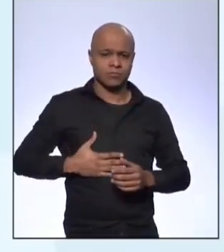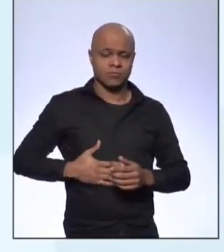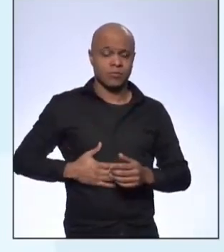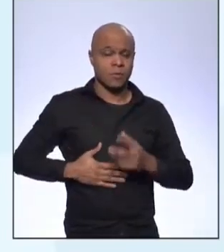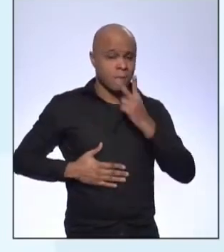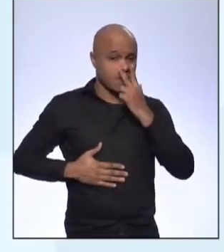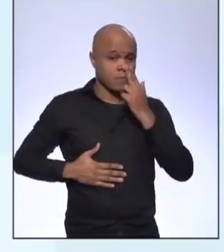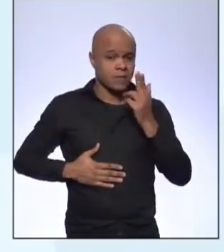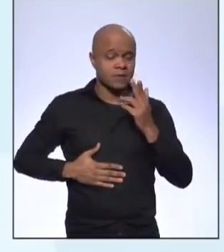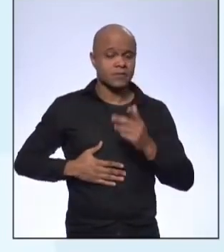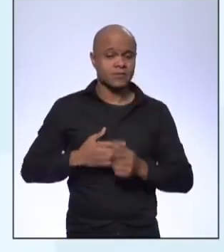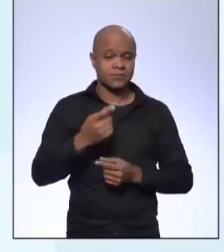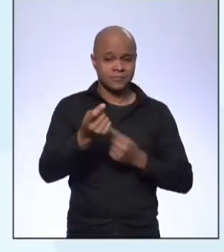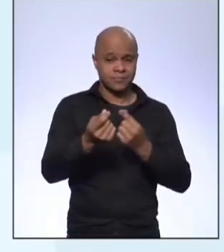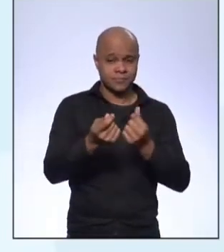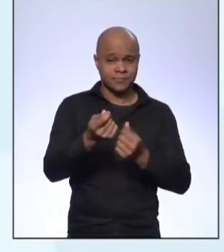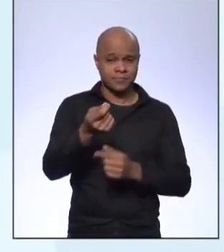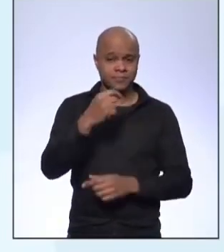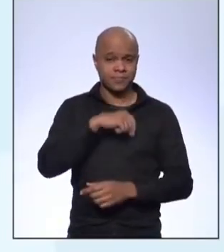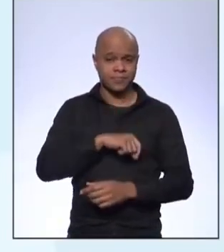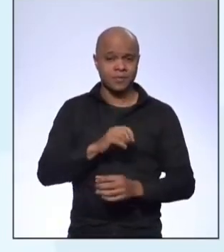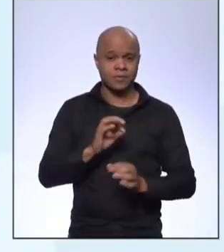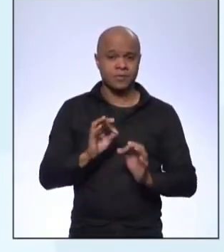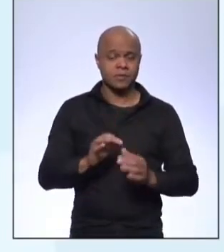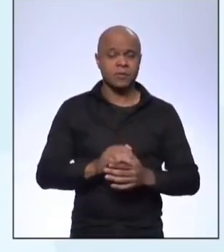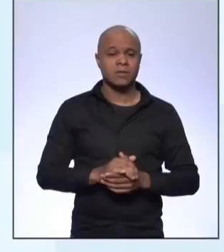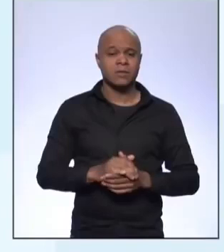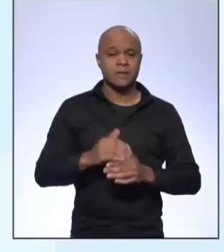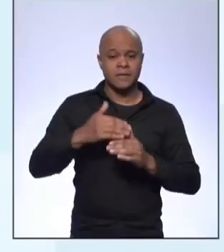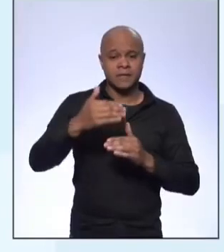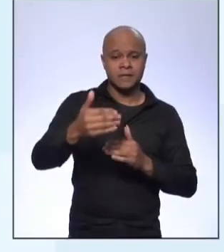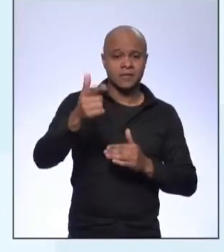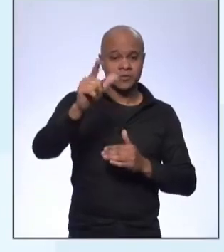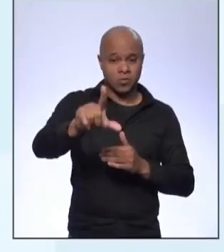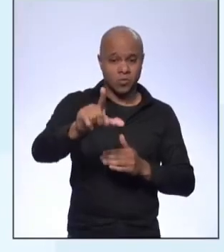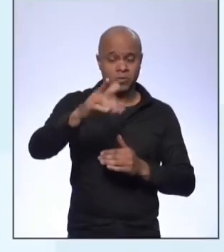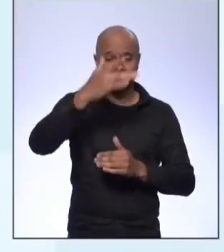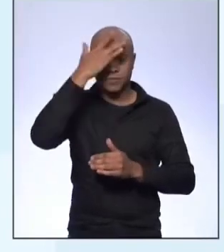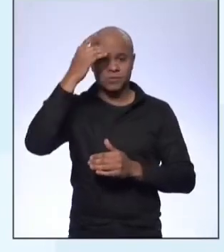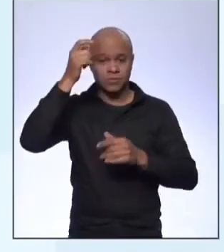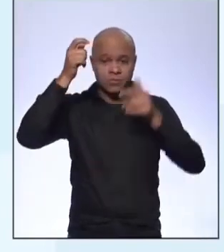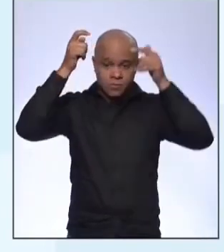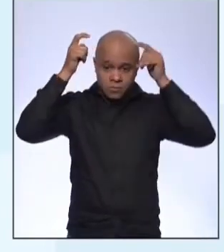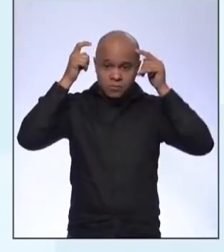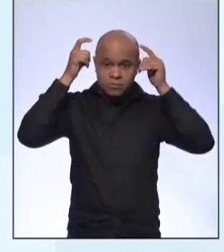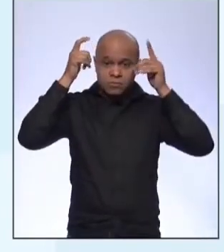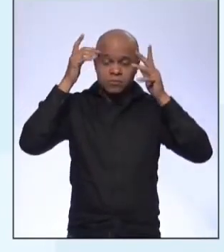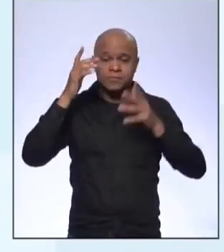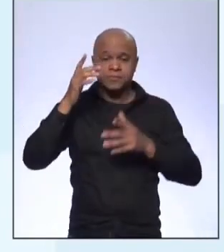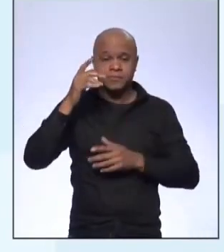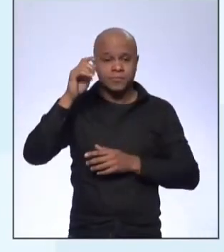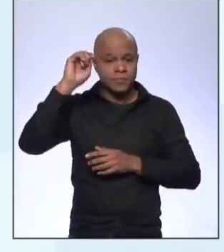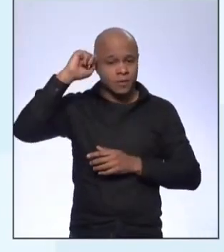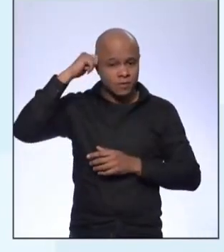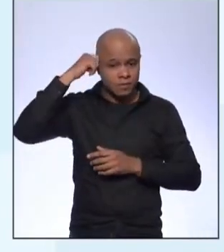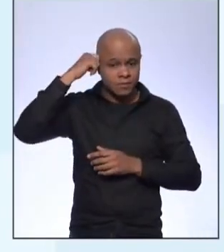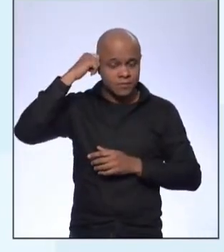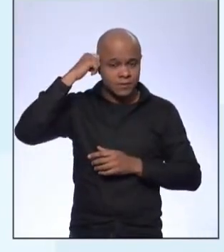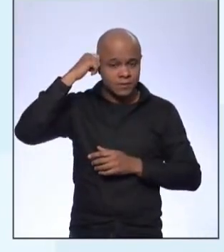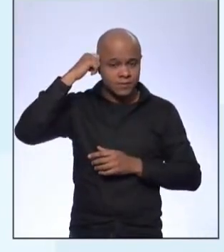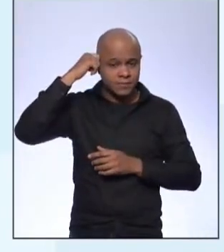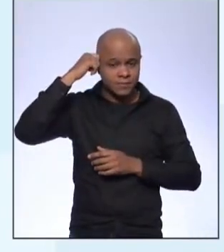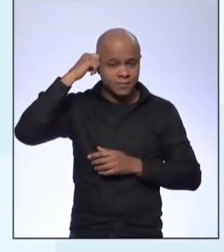pagamento de outra, e atrás, ali de chapéu preto, alguém que deve estar fazendo o registro de pagamento, né?